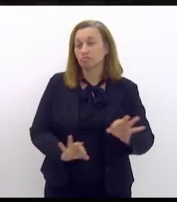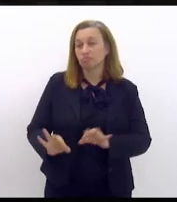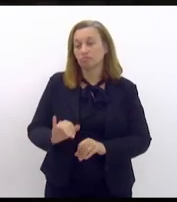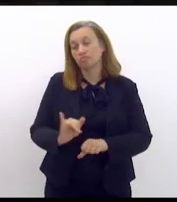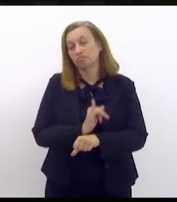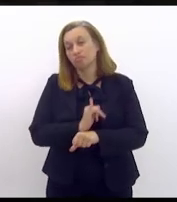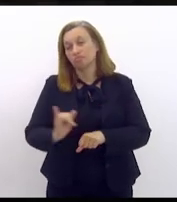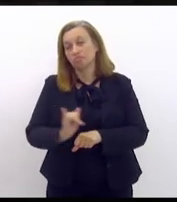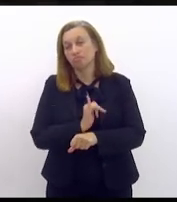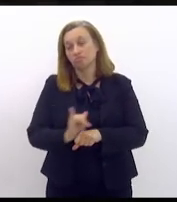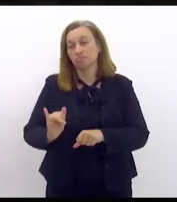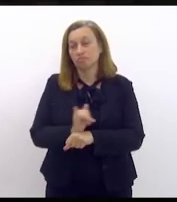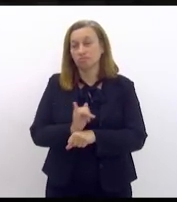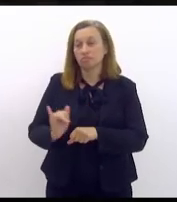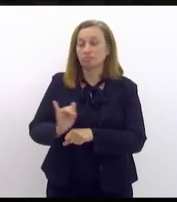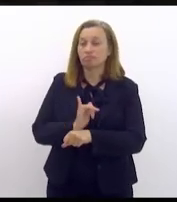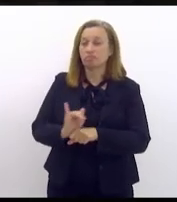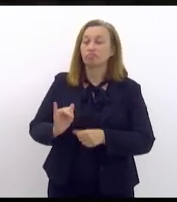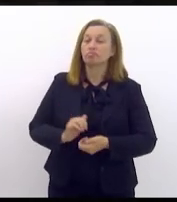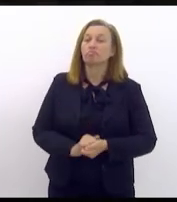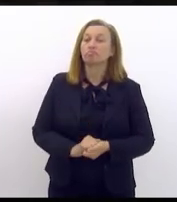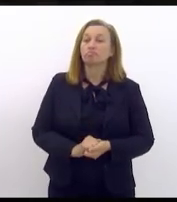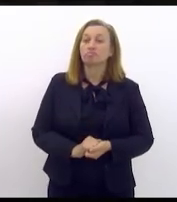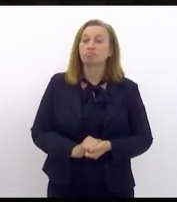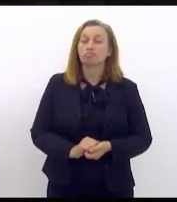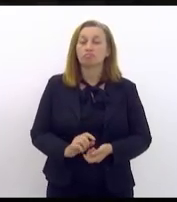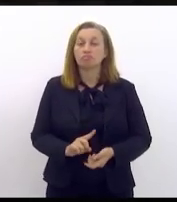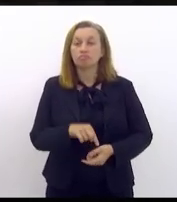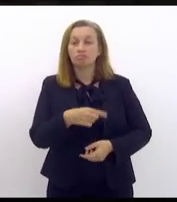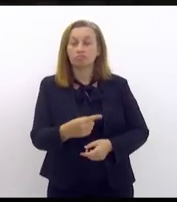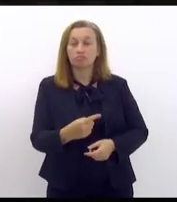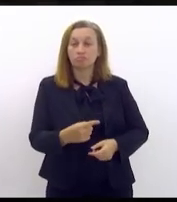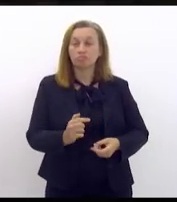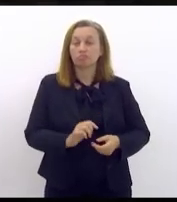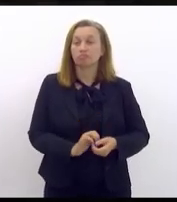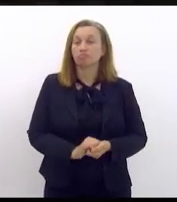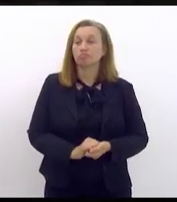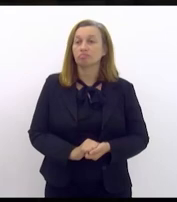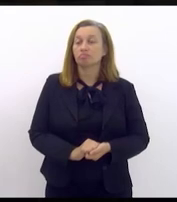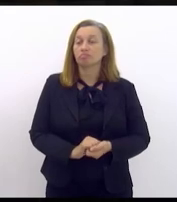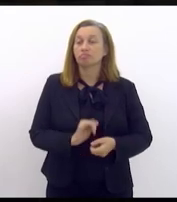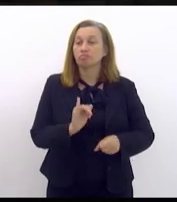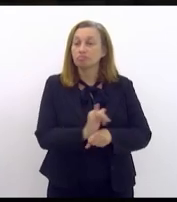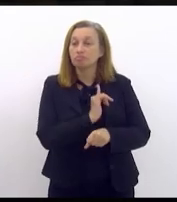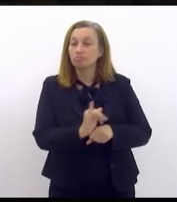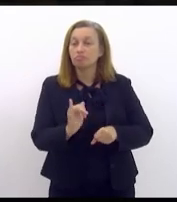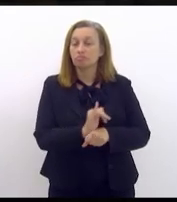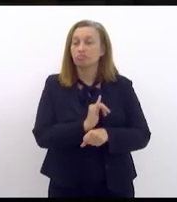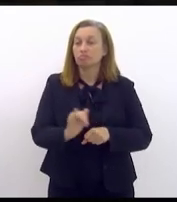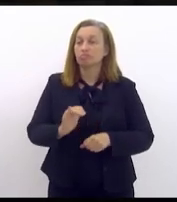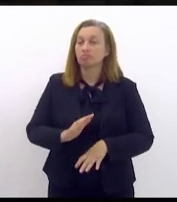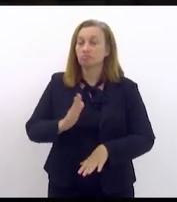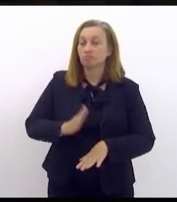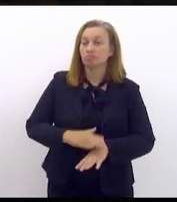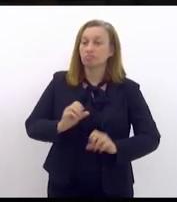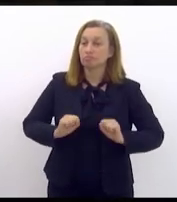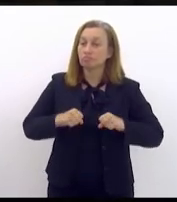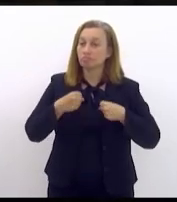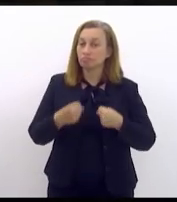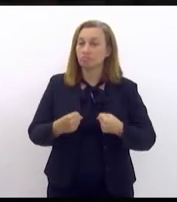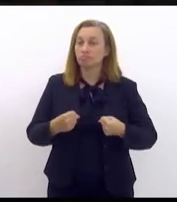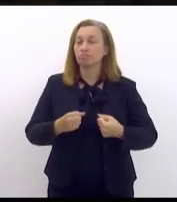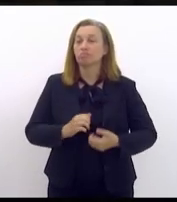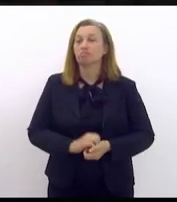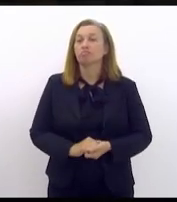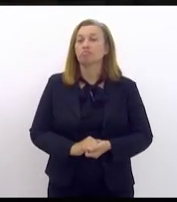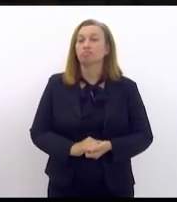das contas do governo a partir de uma outra postura, de uma postura que fosse mais firme com